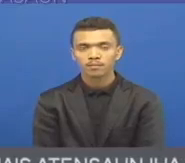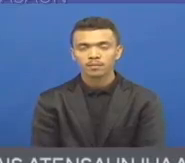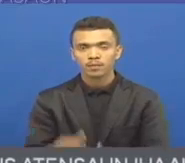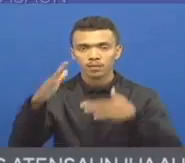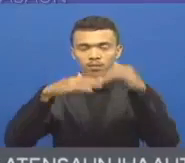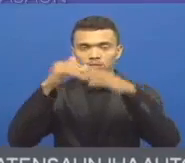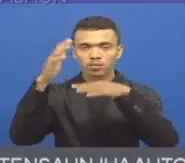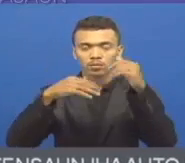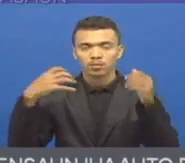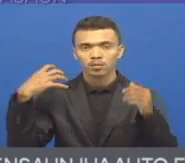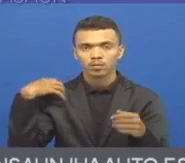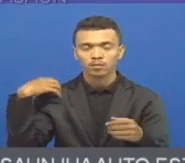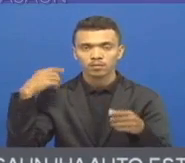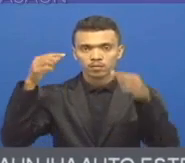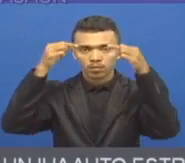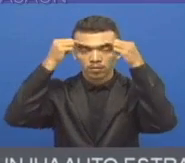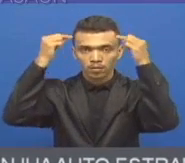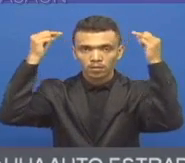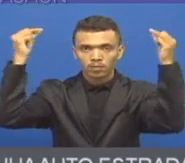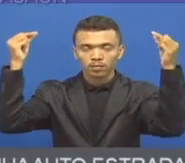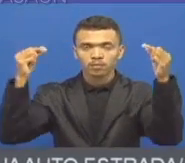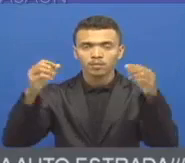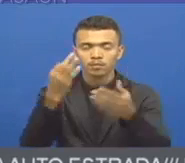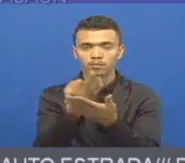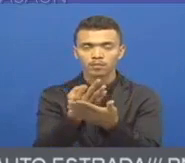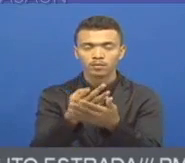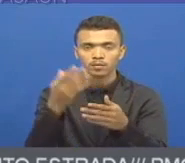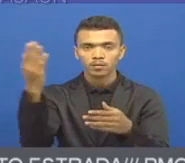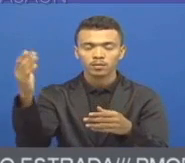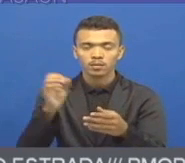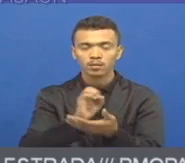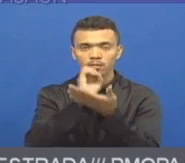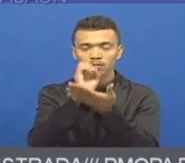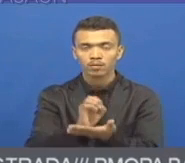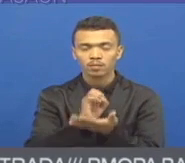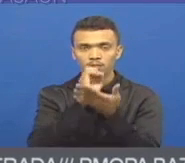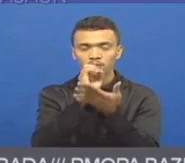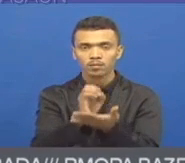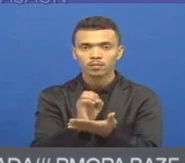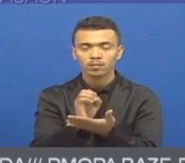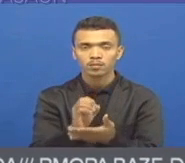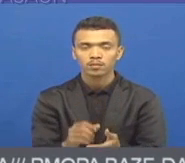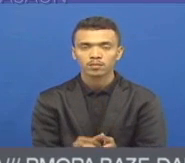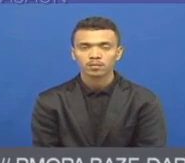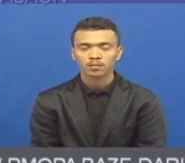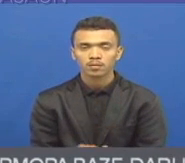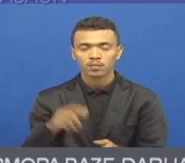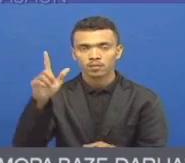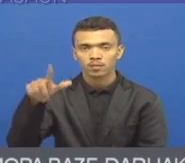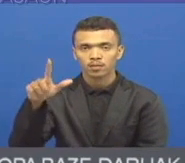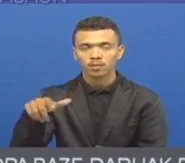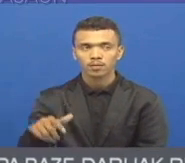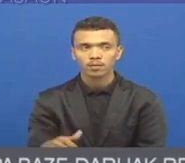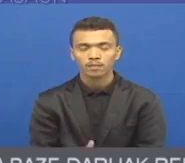Projeto construção edifício Caibalgo Investimento Finança e a Região Administrativa Especial Oikusiambeno, lá ao